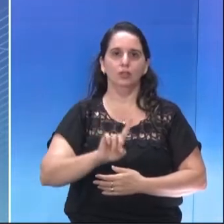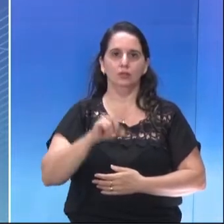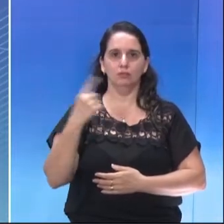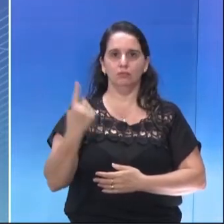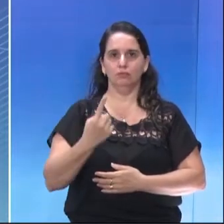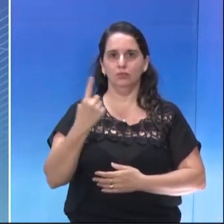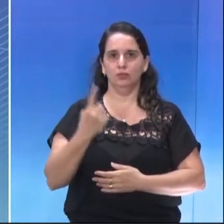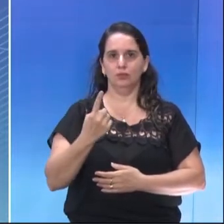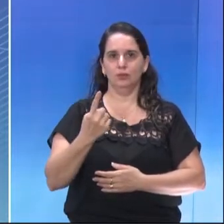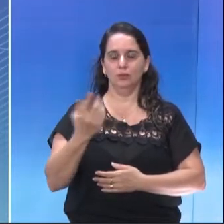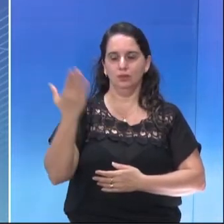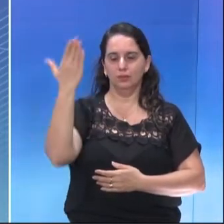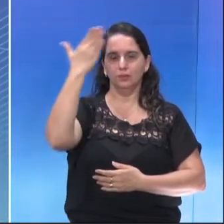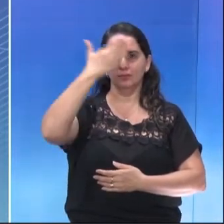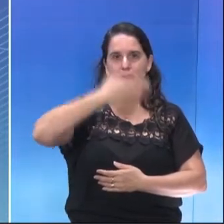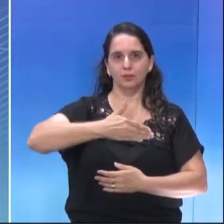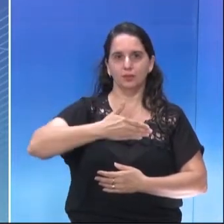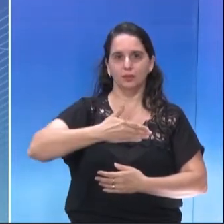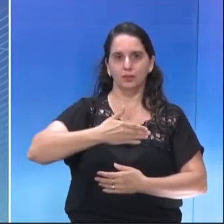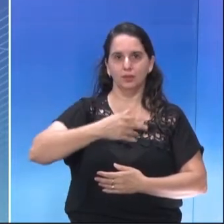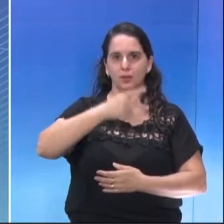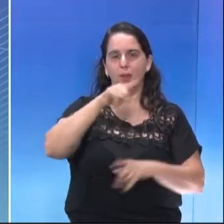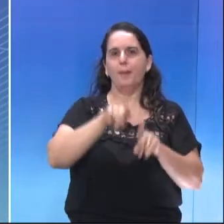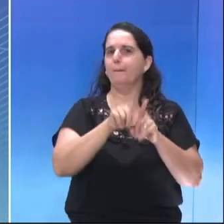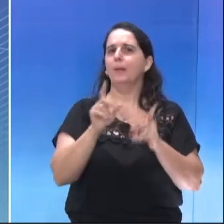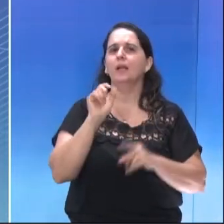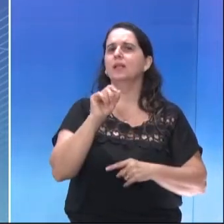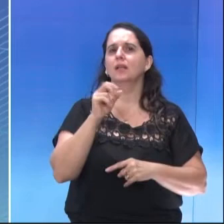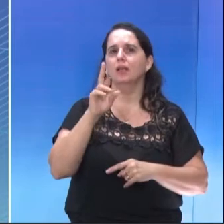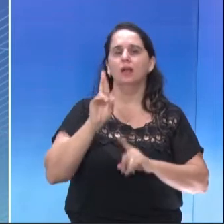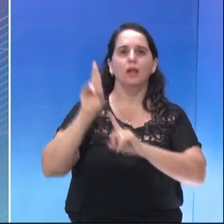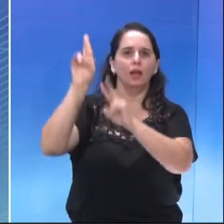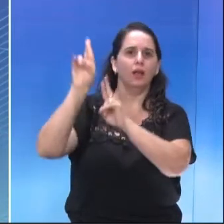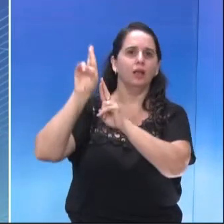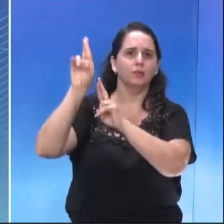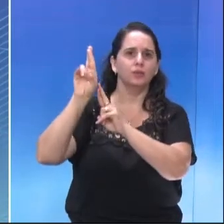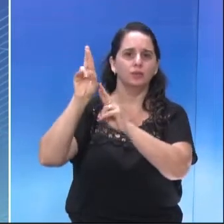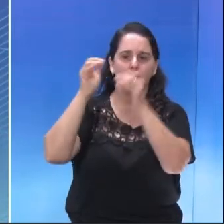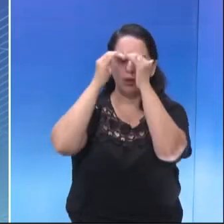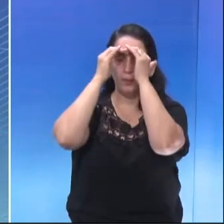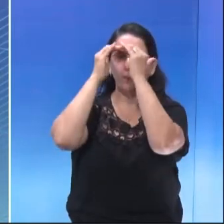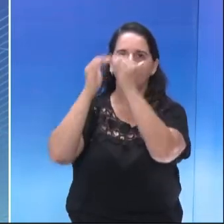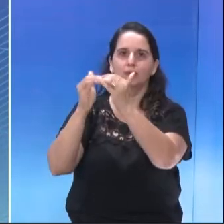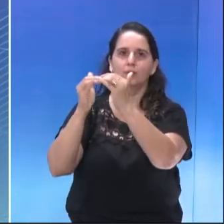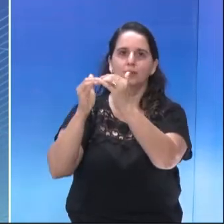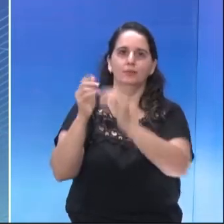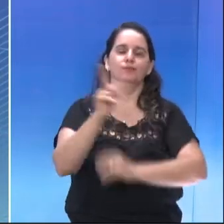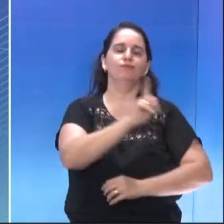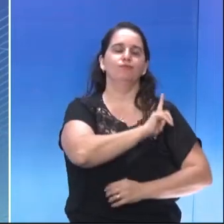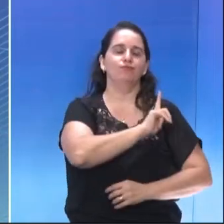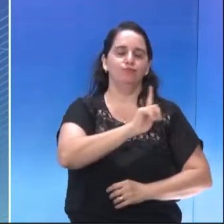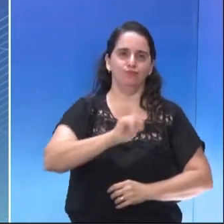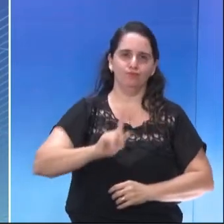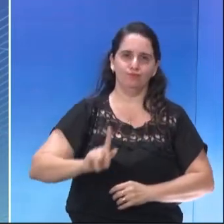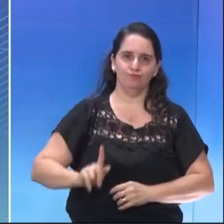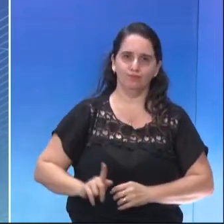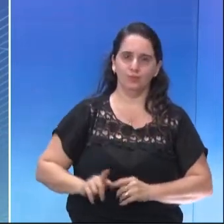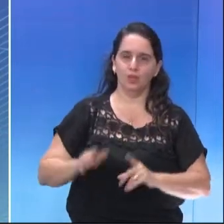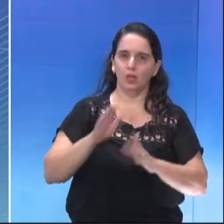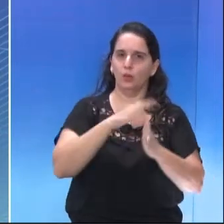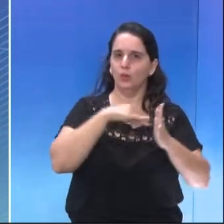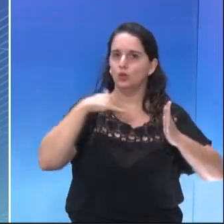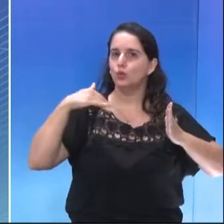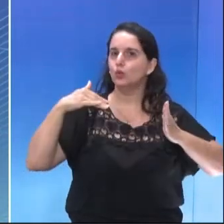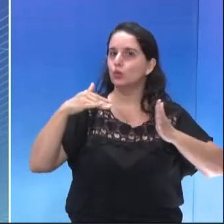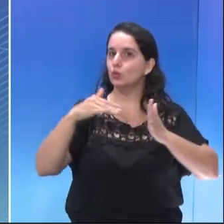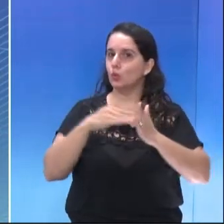são garantidos. E quem é responsável por cumprir esses direitos? O poder público e o restante da sociedade.